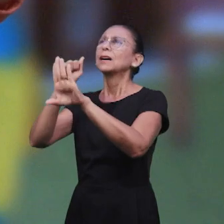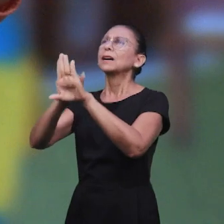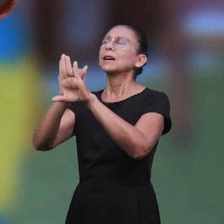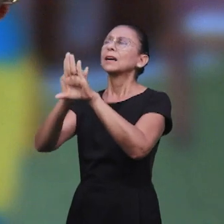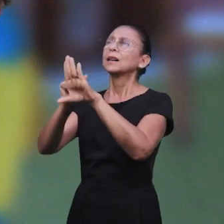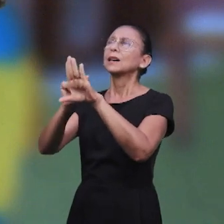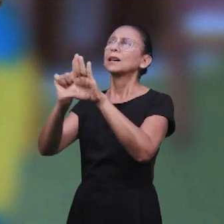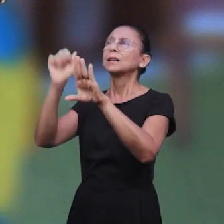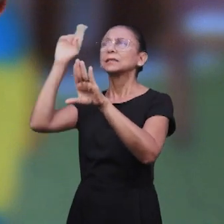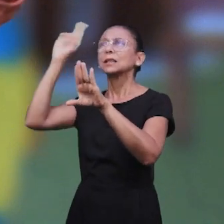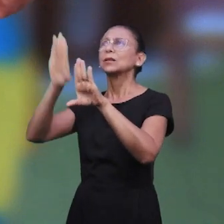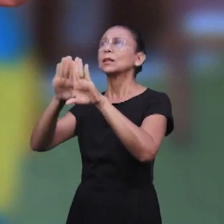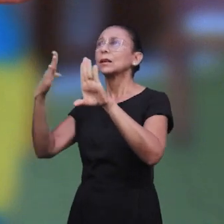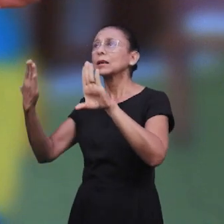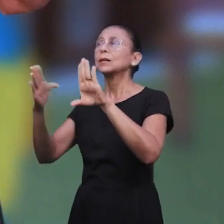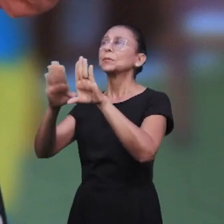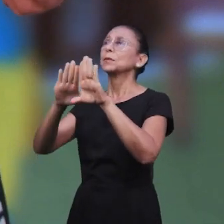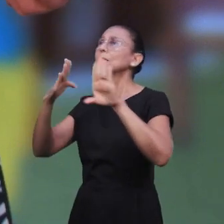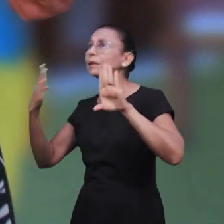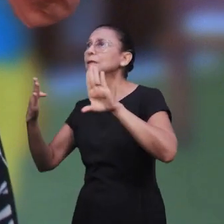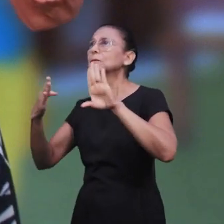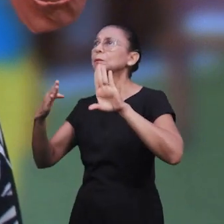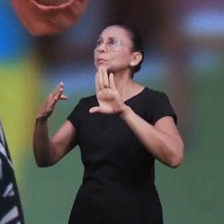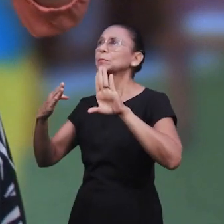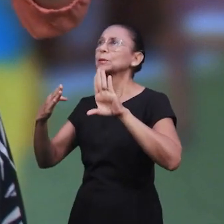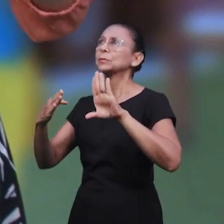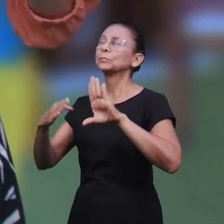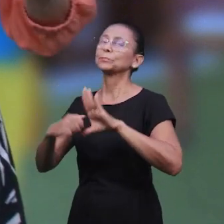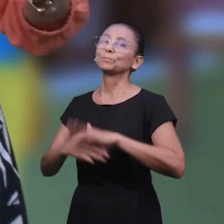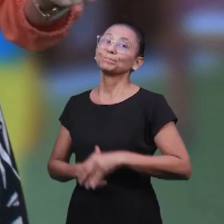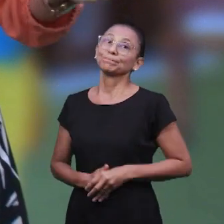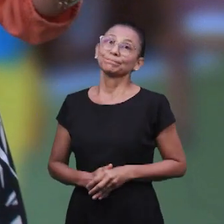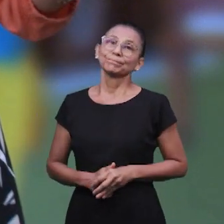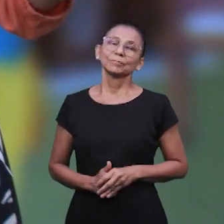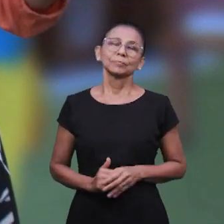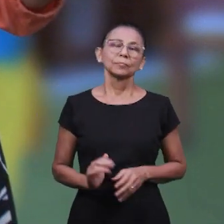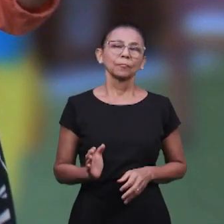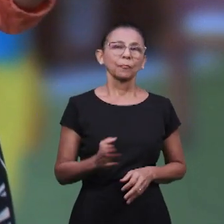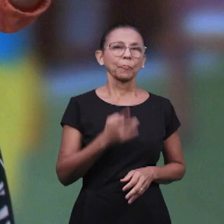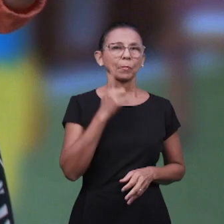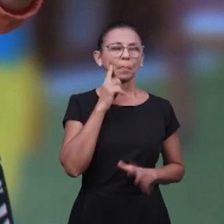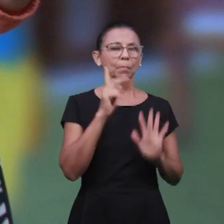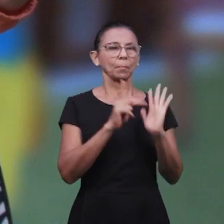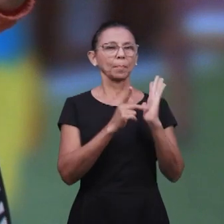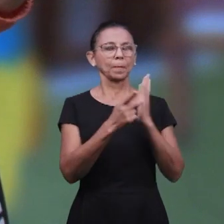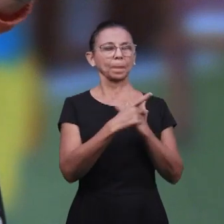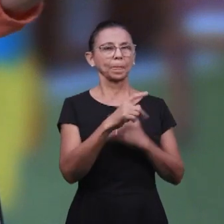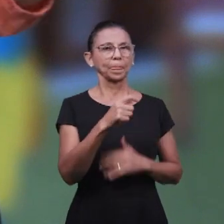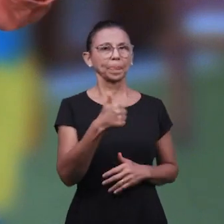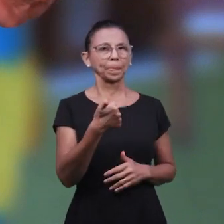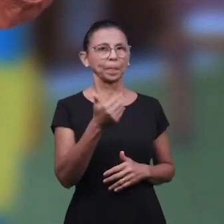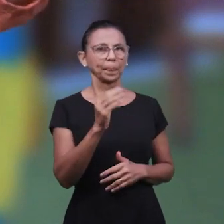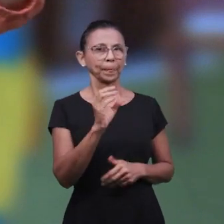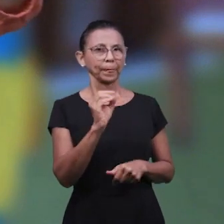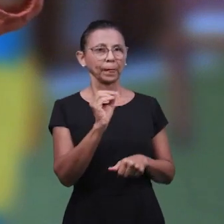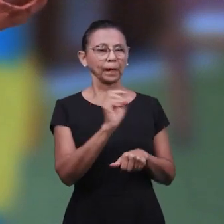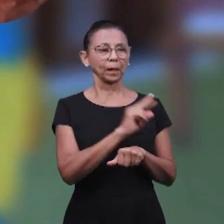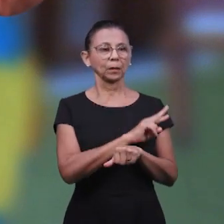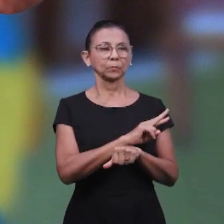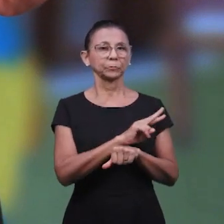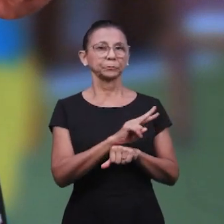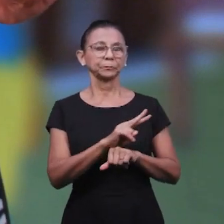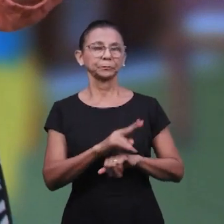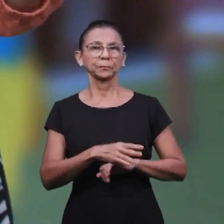Como nós já vimos na parábola das 10 virgens, quando o noivo chegou, as jovens